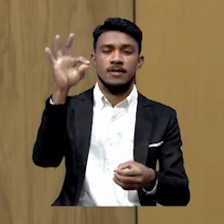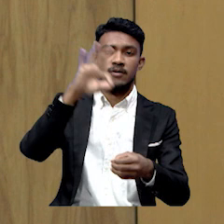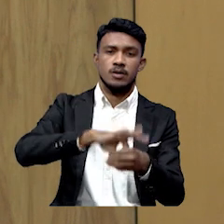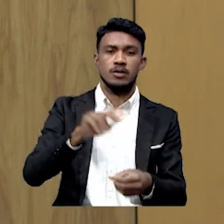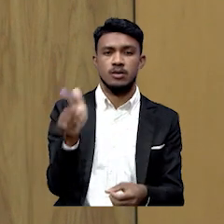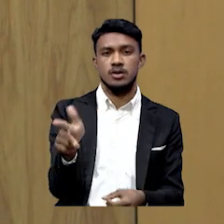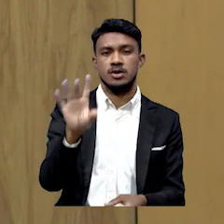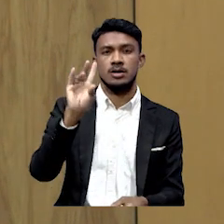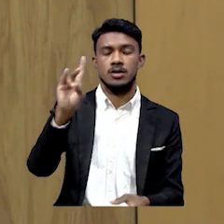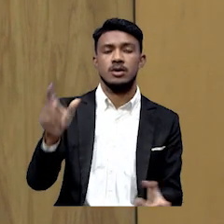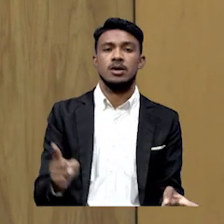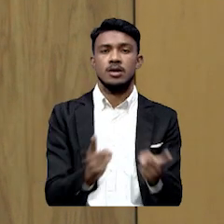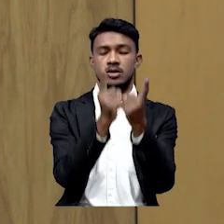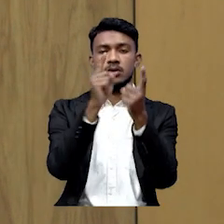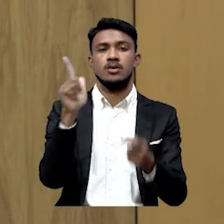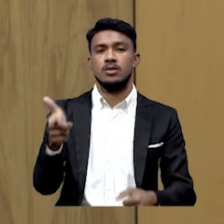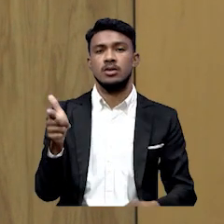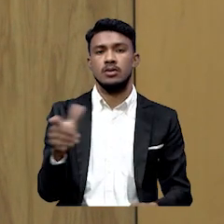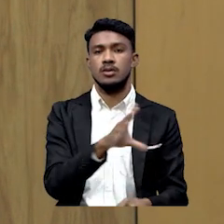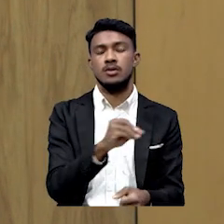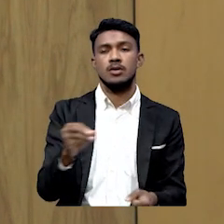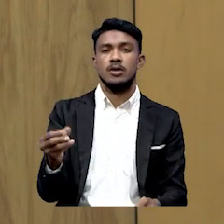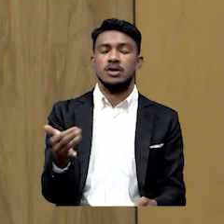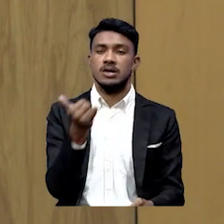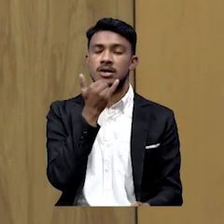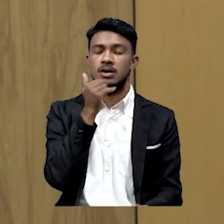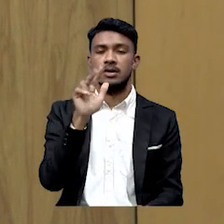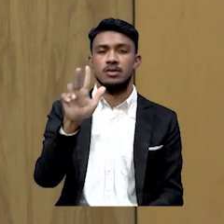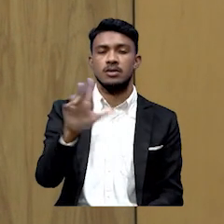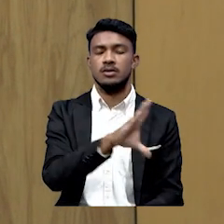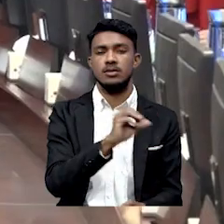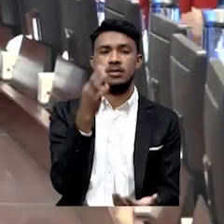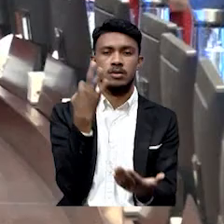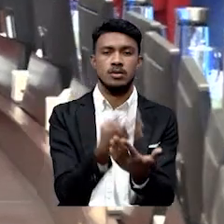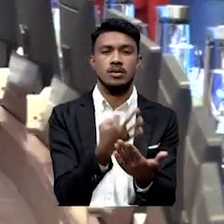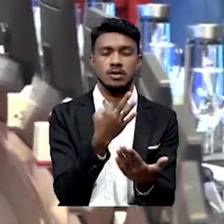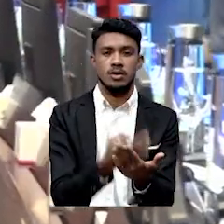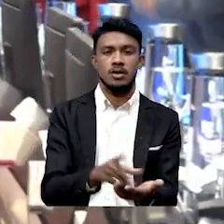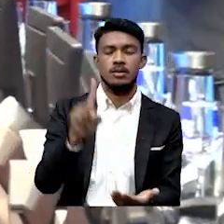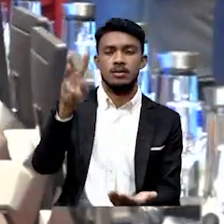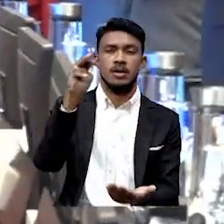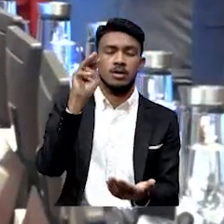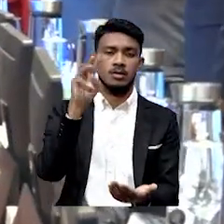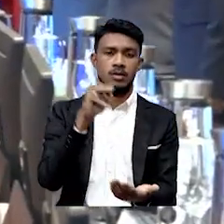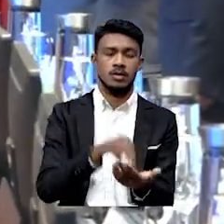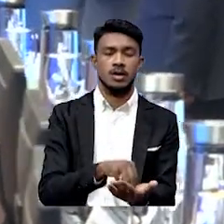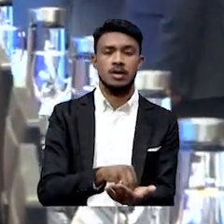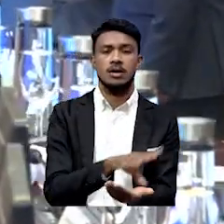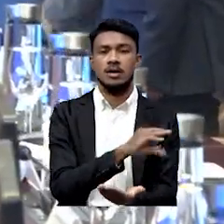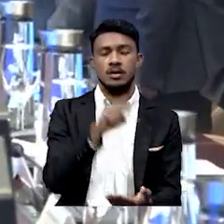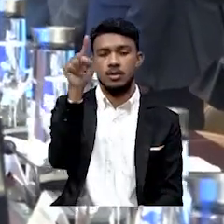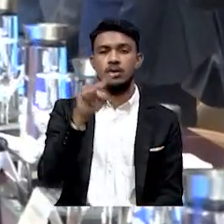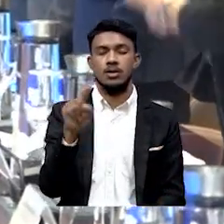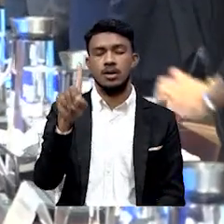rescindito, contra o nulo, no abstenção, tolo. Orçamento retificativo bilhão ida ponto atos ida rua nulo